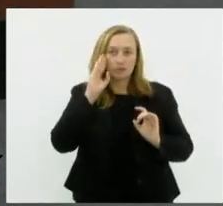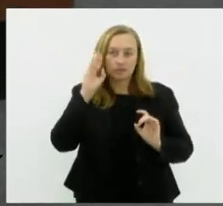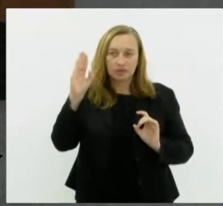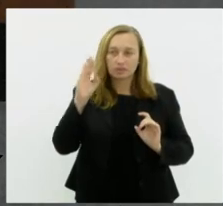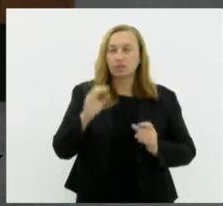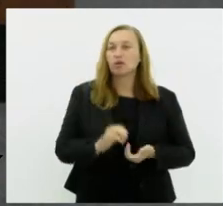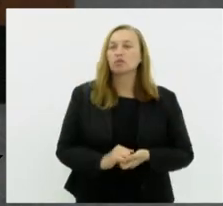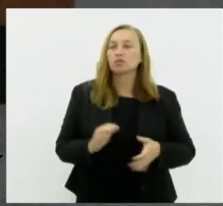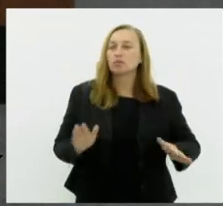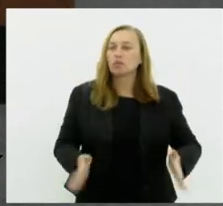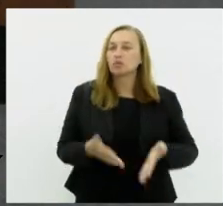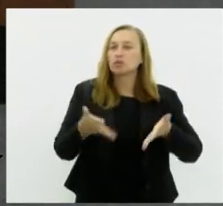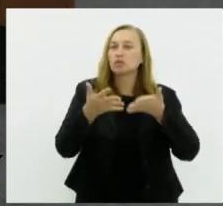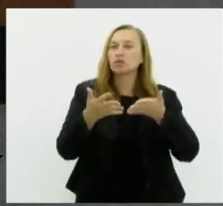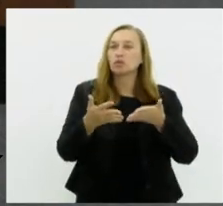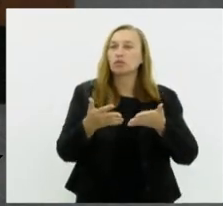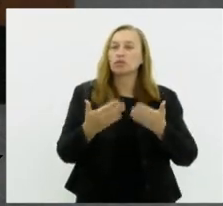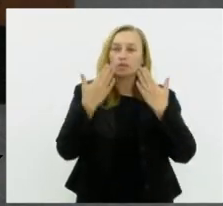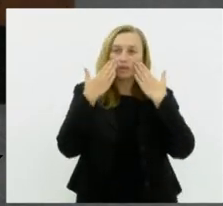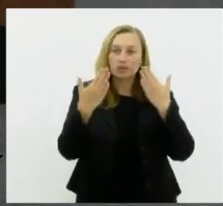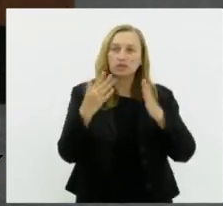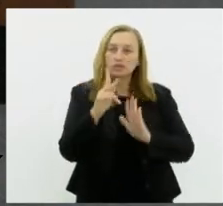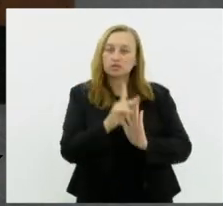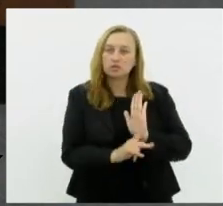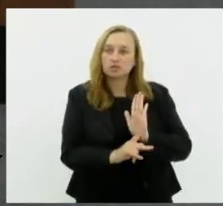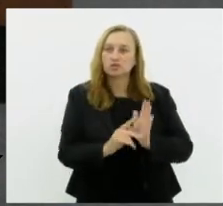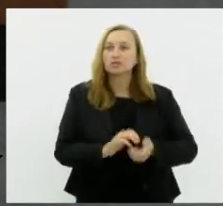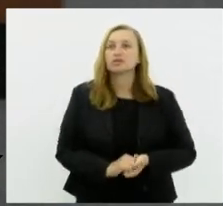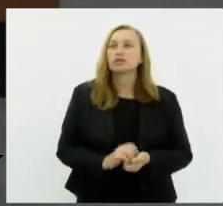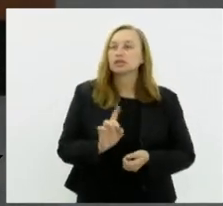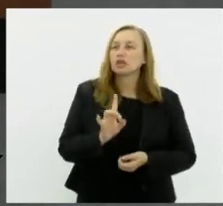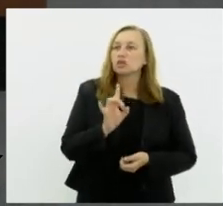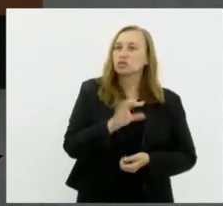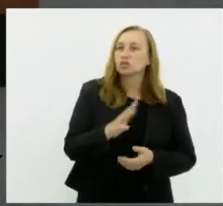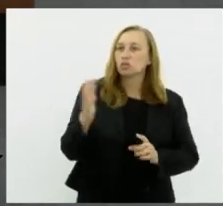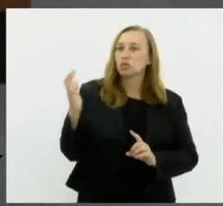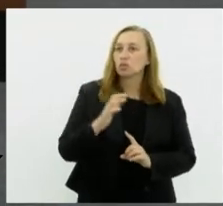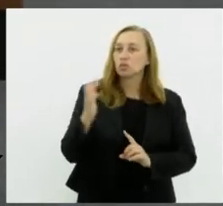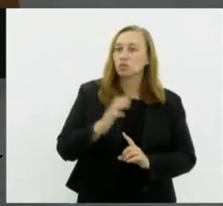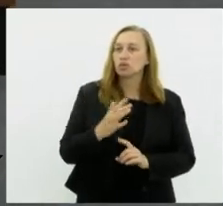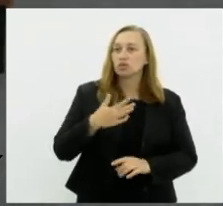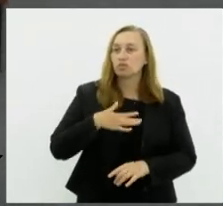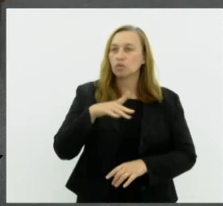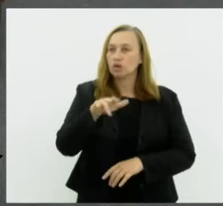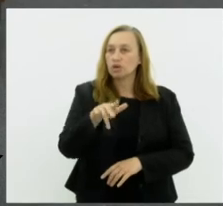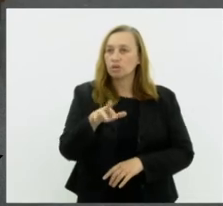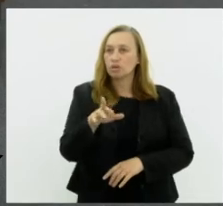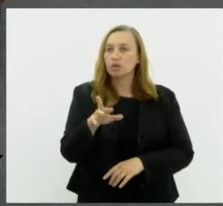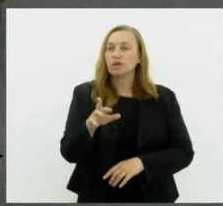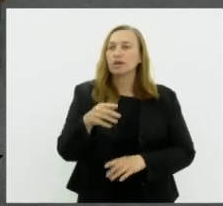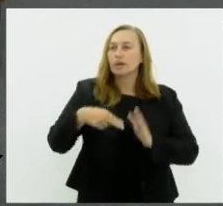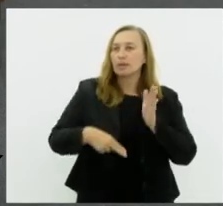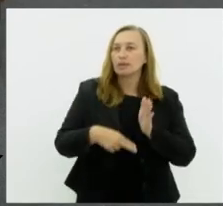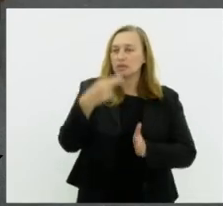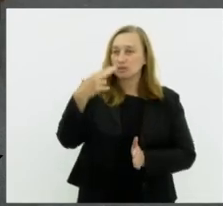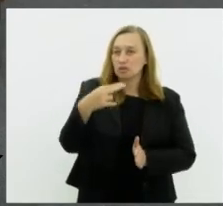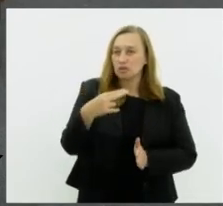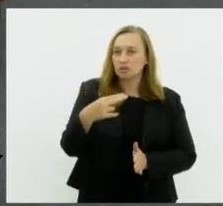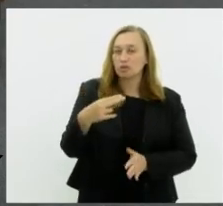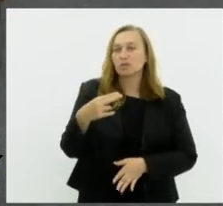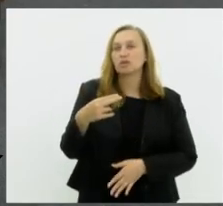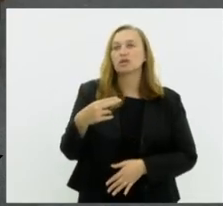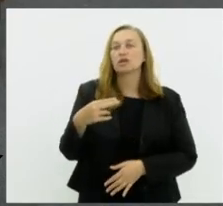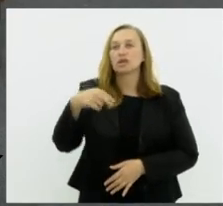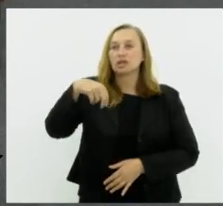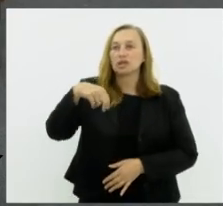motivou a apresentação desse projeto, não só a influência do meu irmão, que é médico, neurocirurgião, também